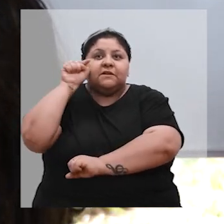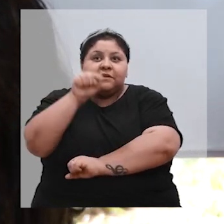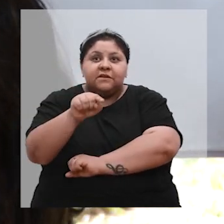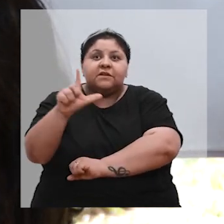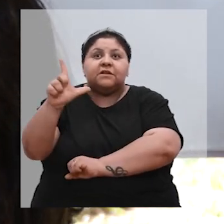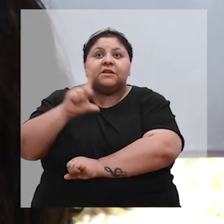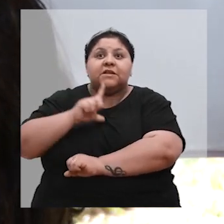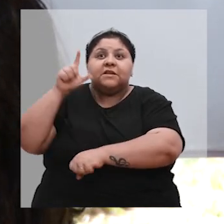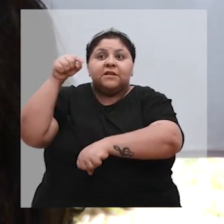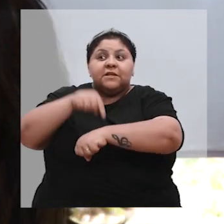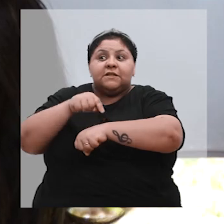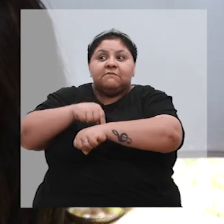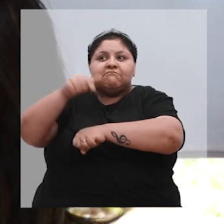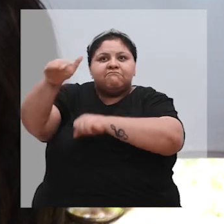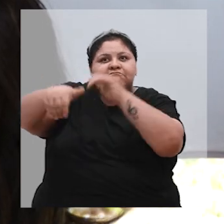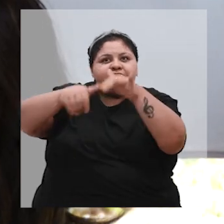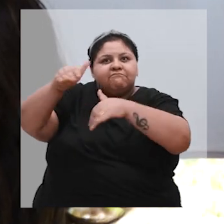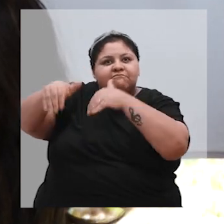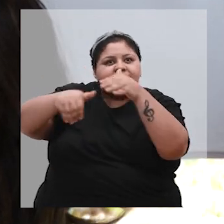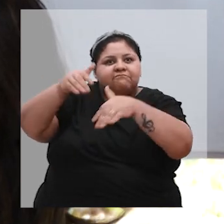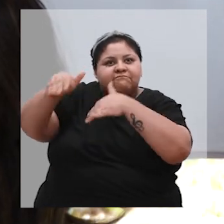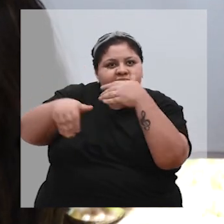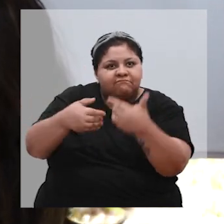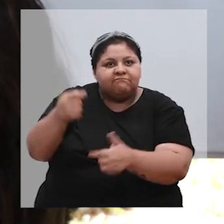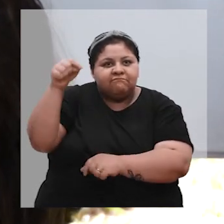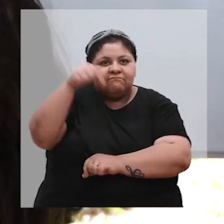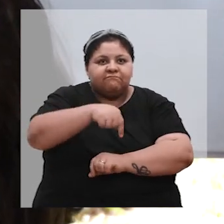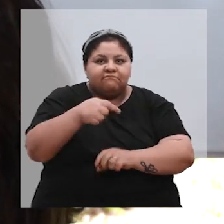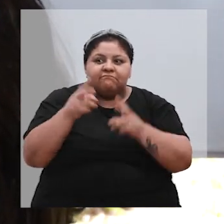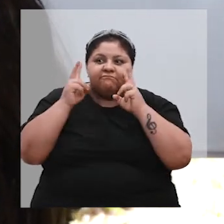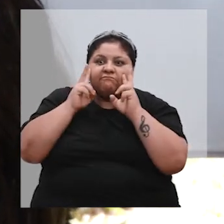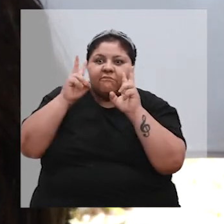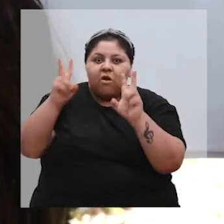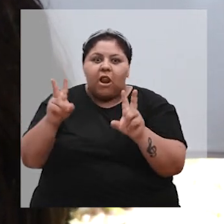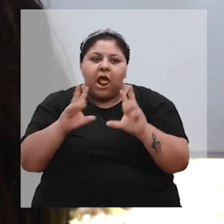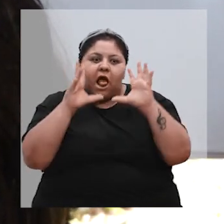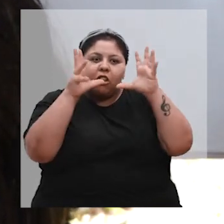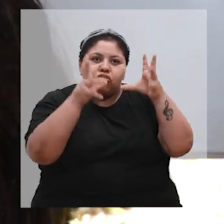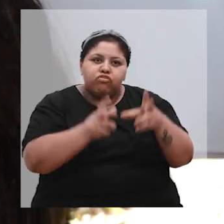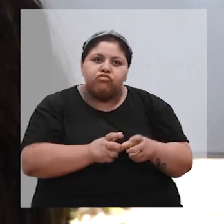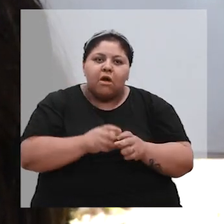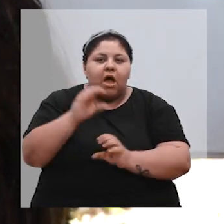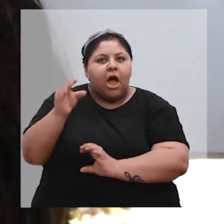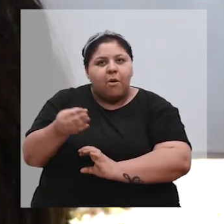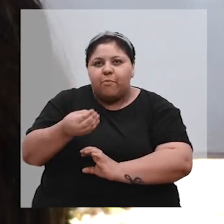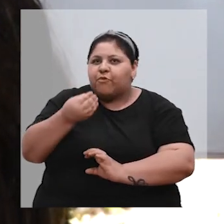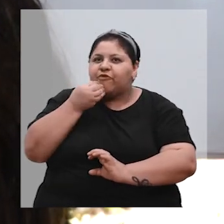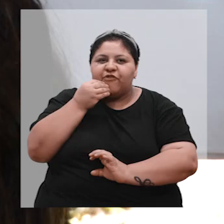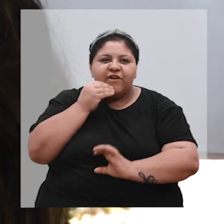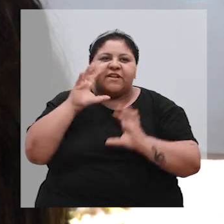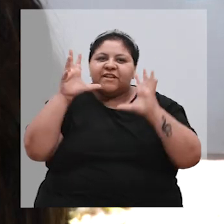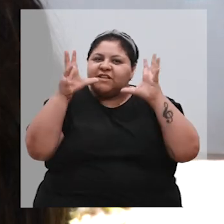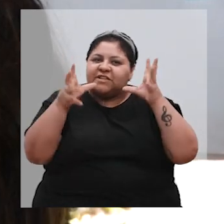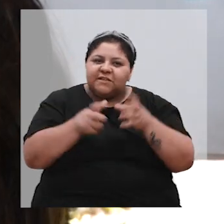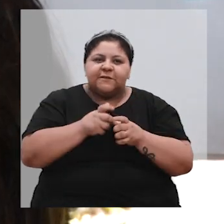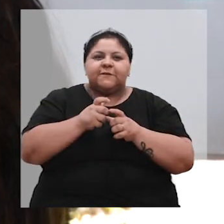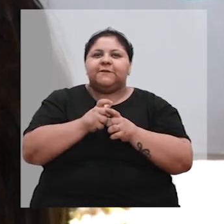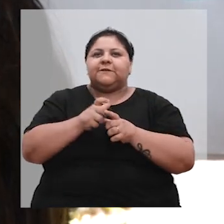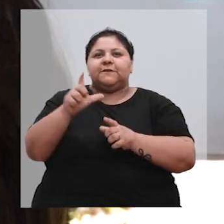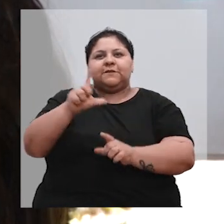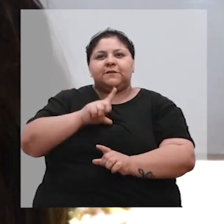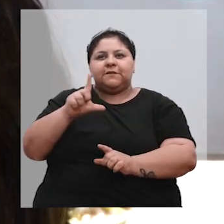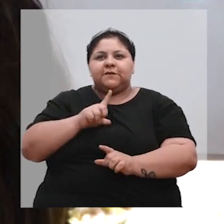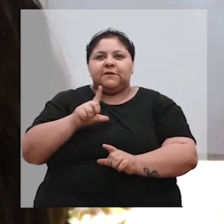E você ainda tem tempo para vir, hein? Fica até 13 de outubro. Vem aproveitar todas as atrações.